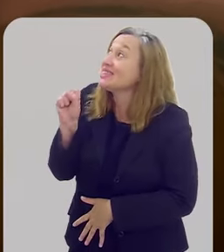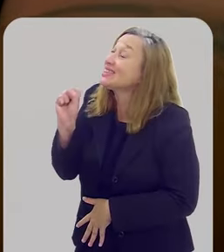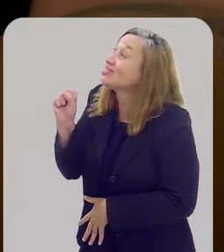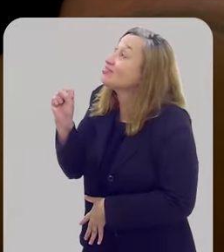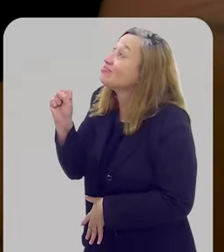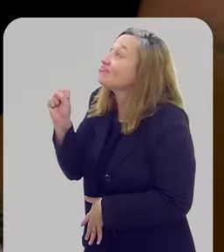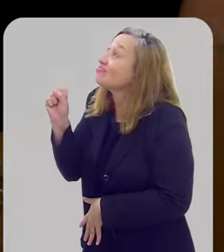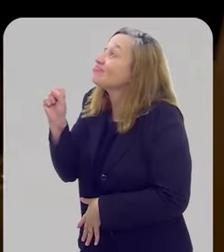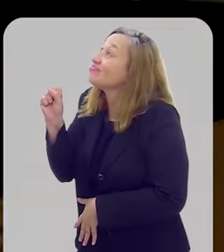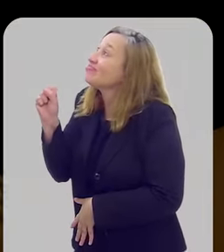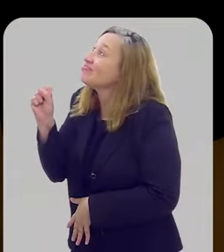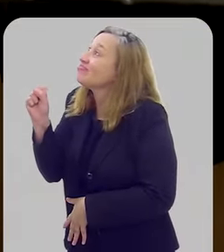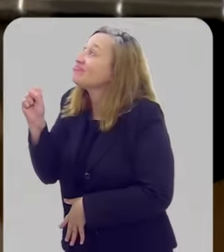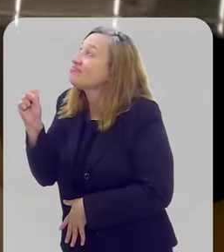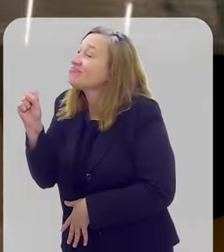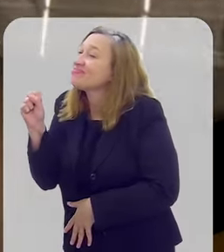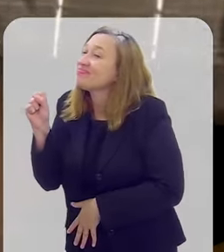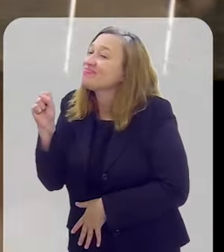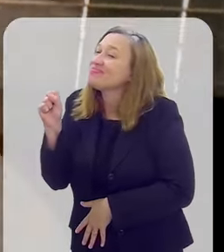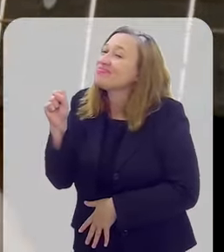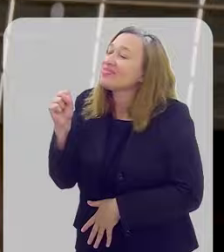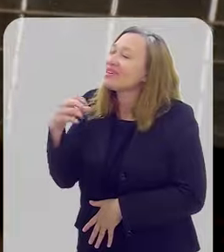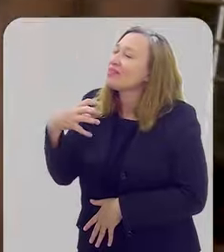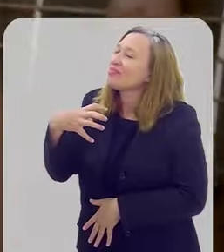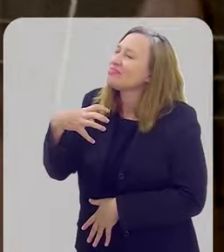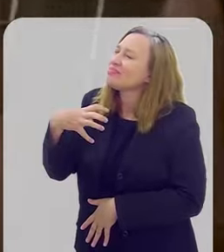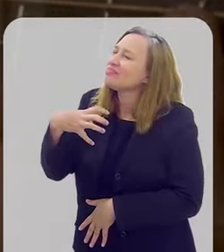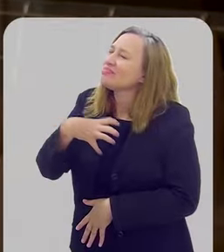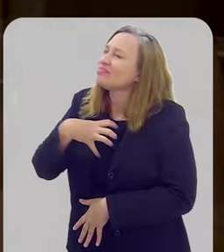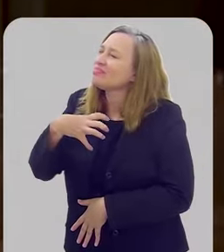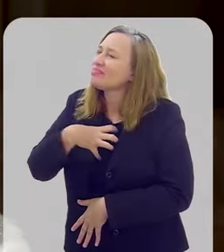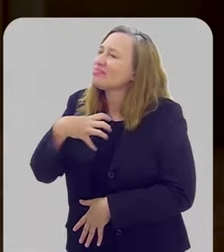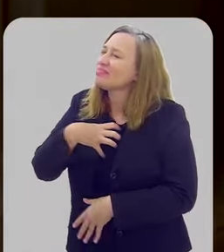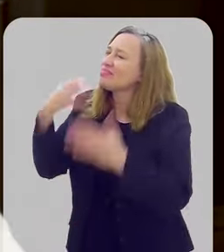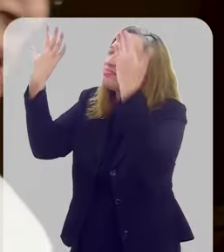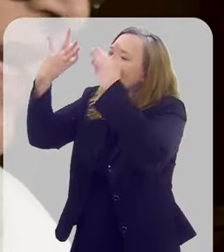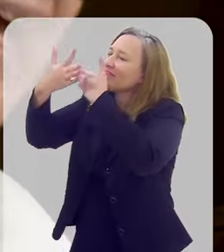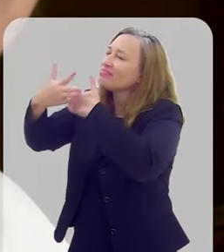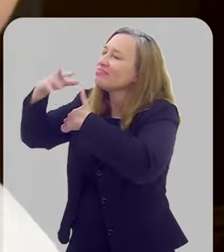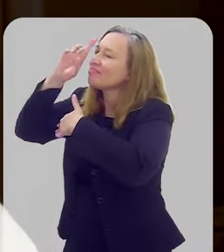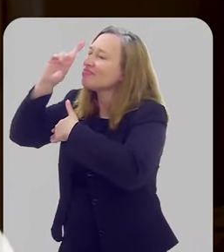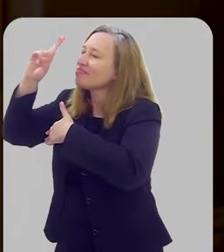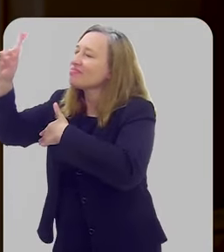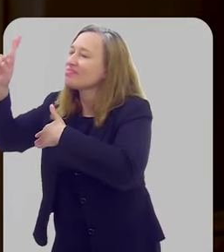bastou dizer que sim para escapar da